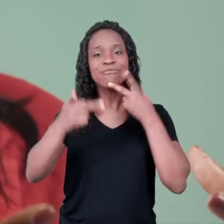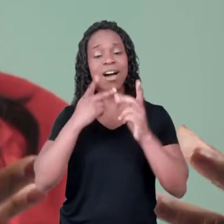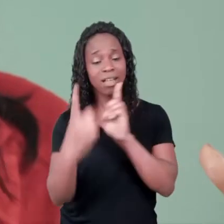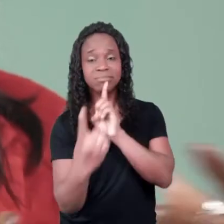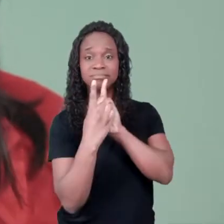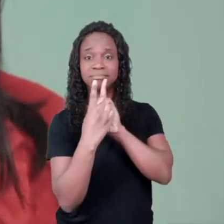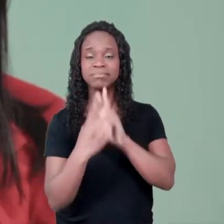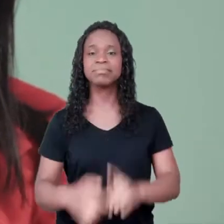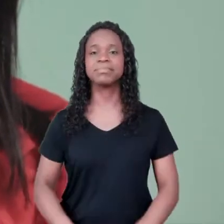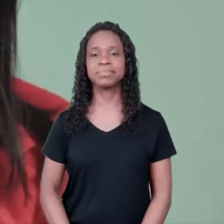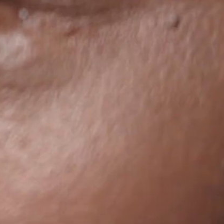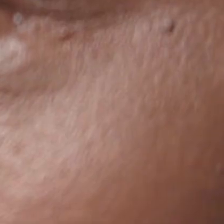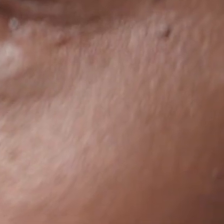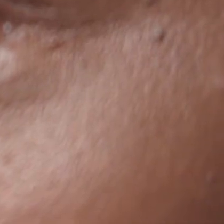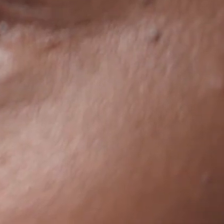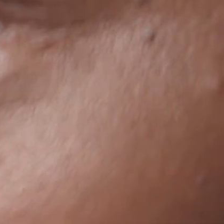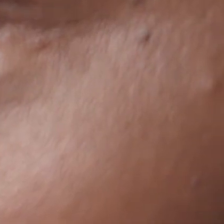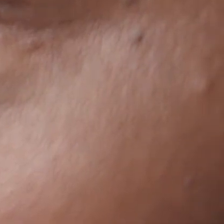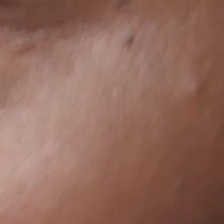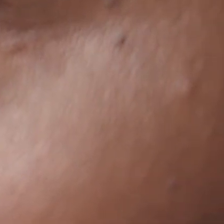fala, é a aproximação.